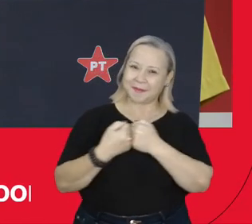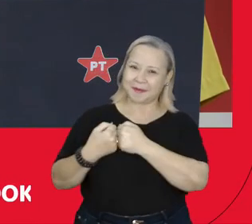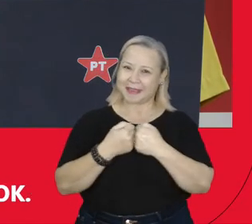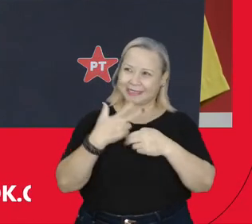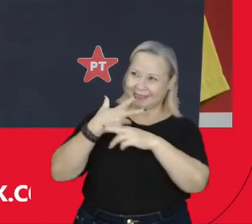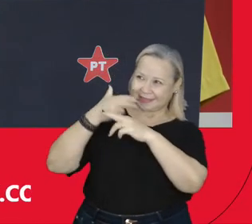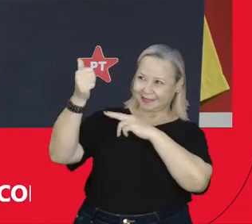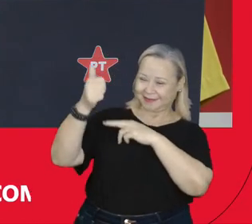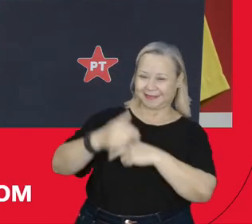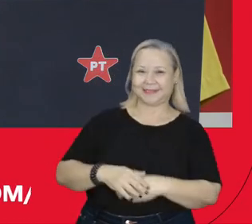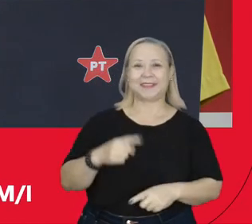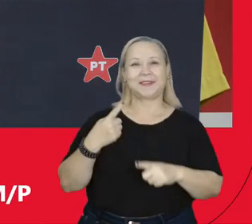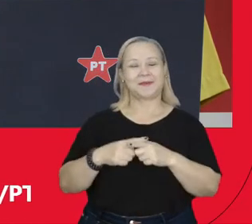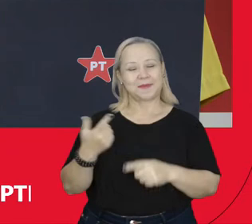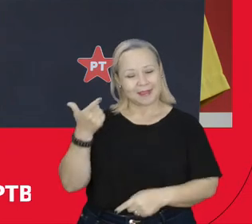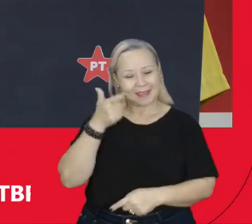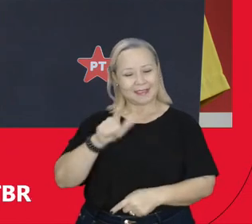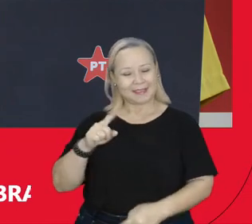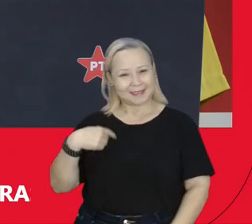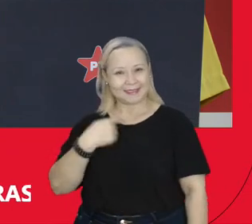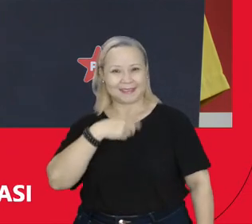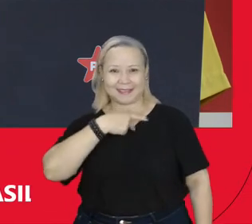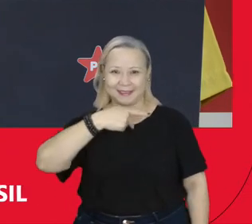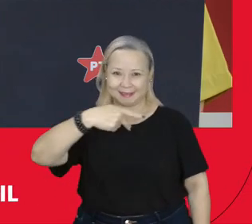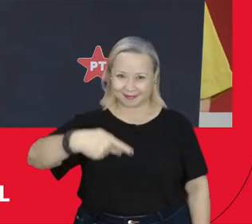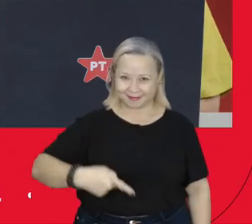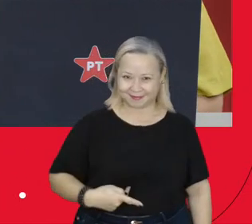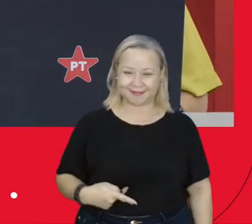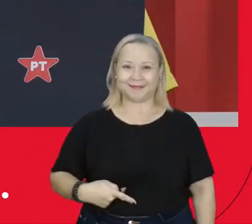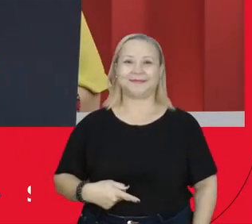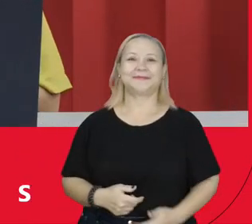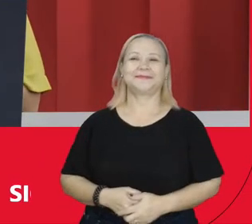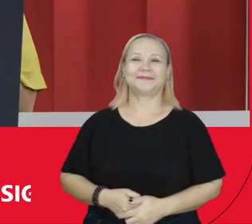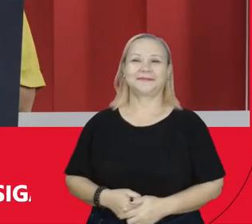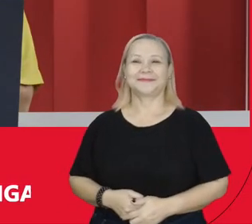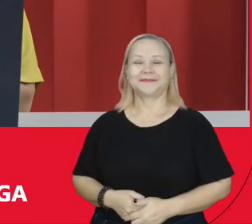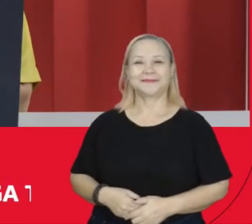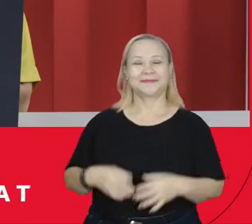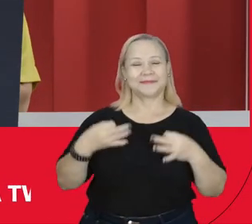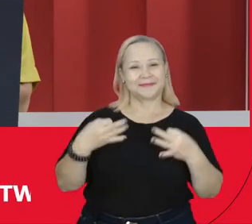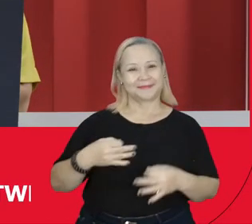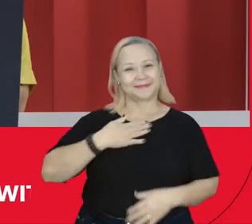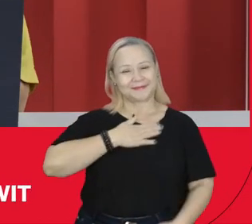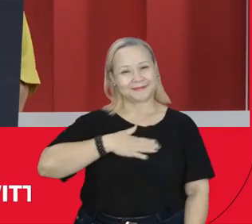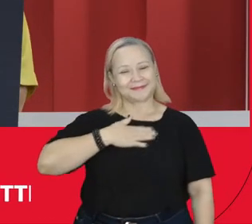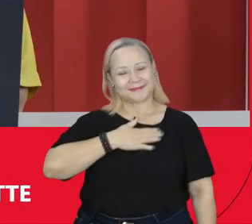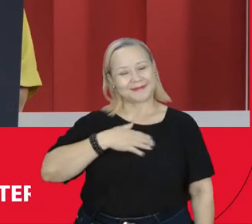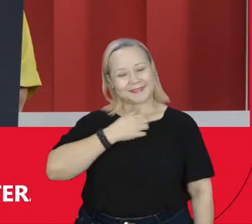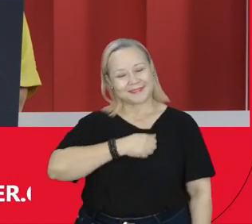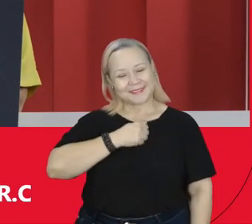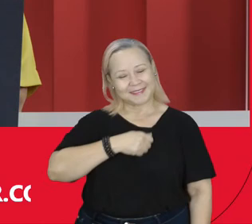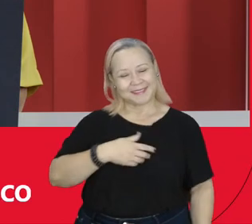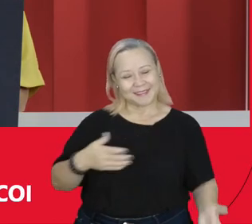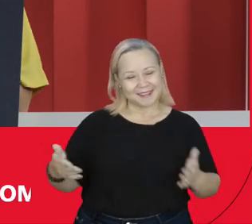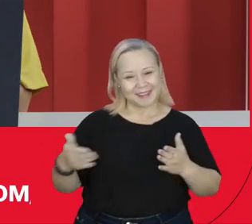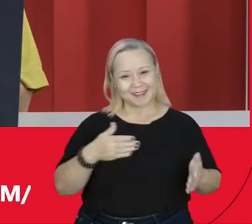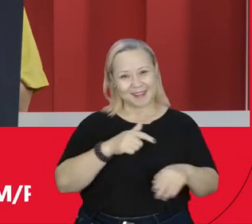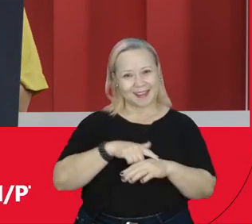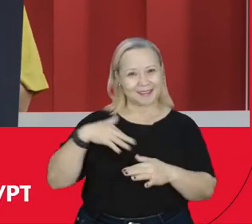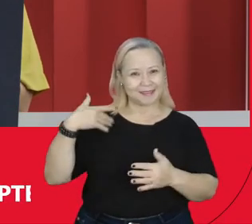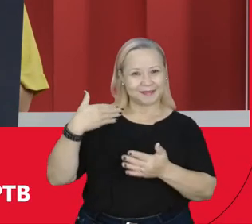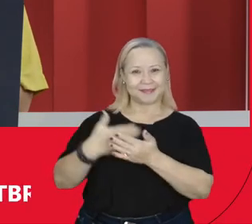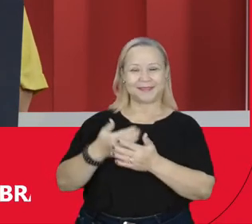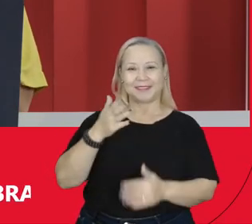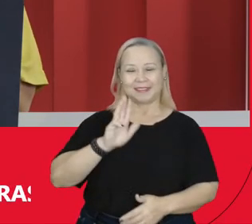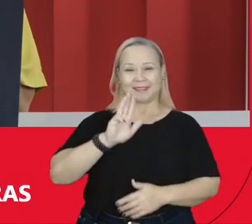superada, porque ele vai ser de novo o nosso presidente. Com certeza, que saudade do tempo de Lula. O Almeri Guerra aqui te manda um beijo,